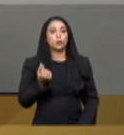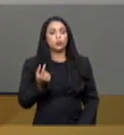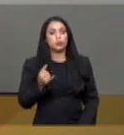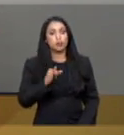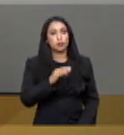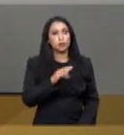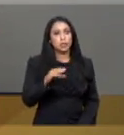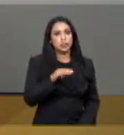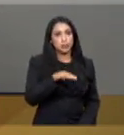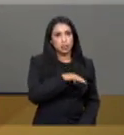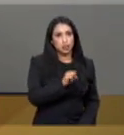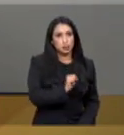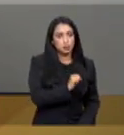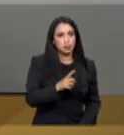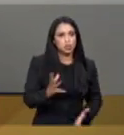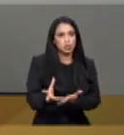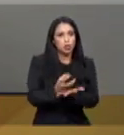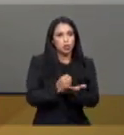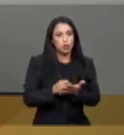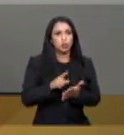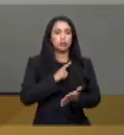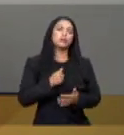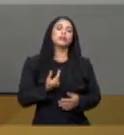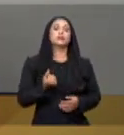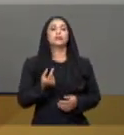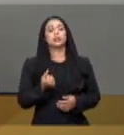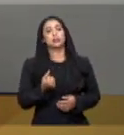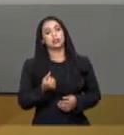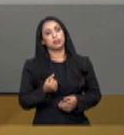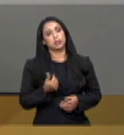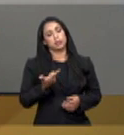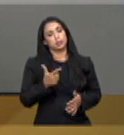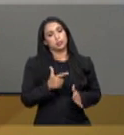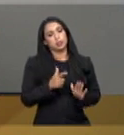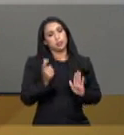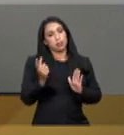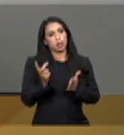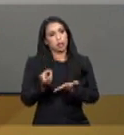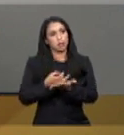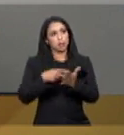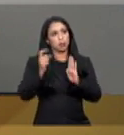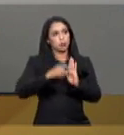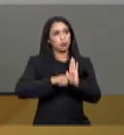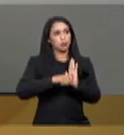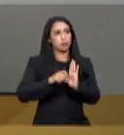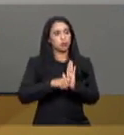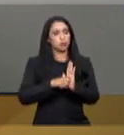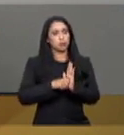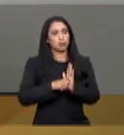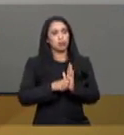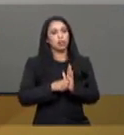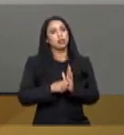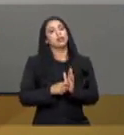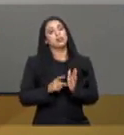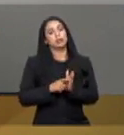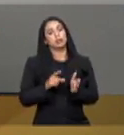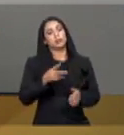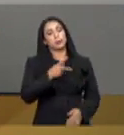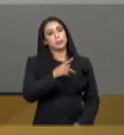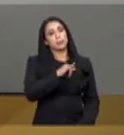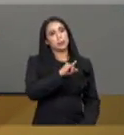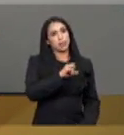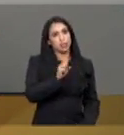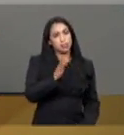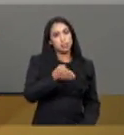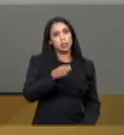devida e recolhido pela empresa compõe-se em faturamento, submetendo-se à tributação pelas contribuições ao PIS e COFINS, sendo